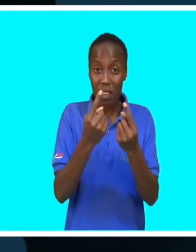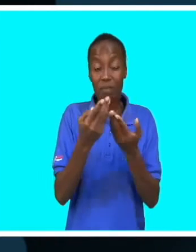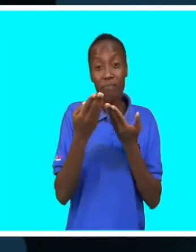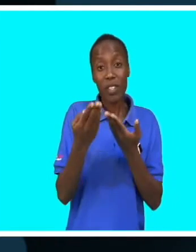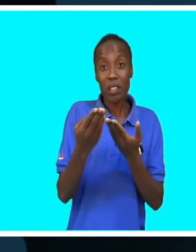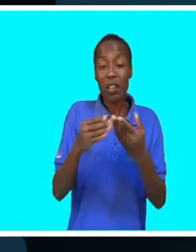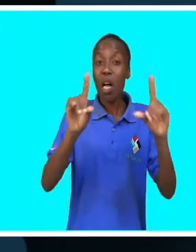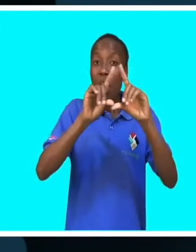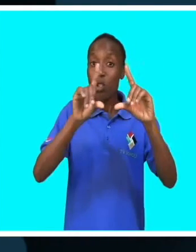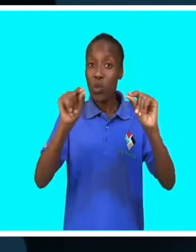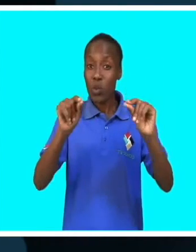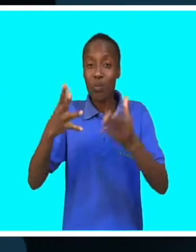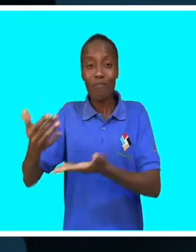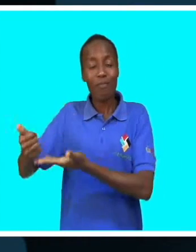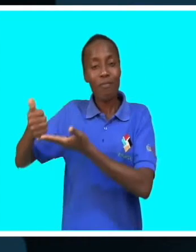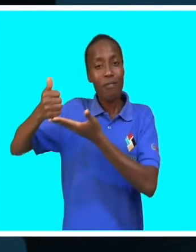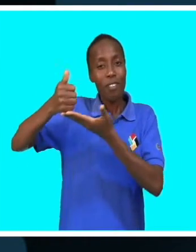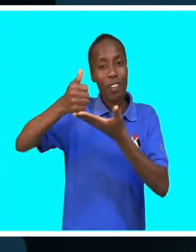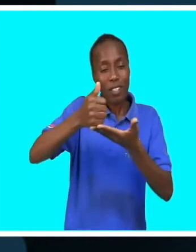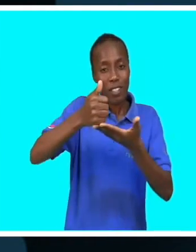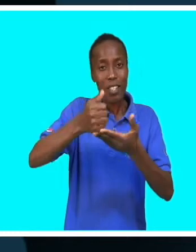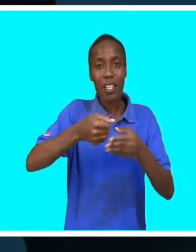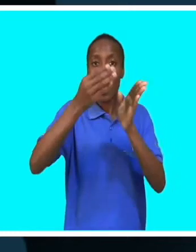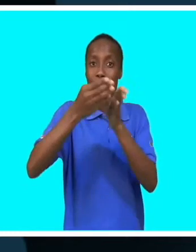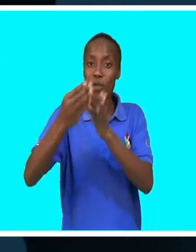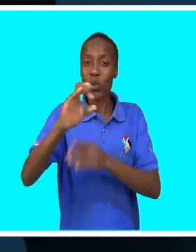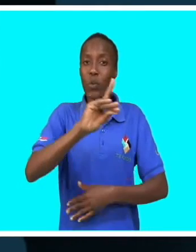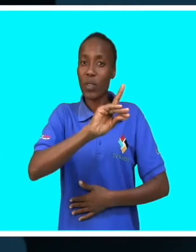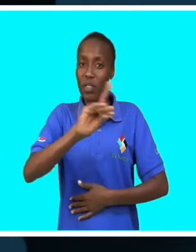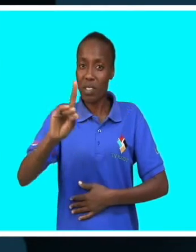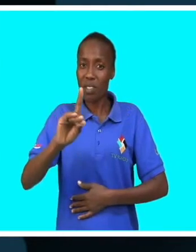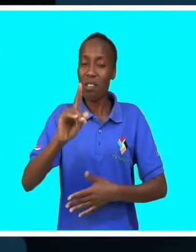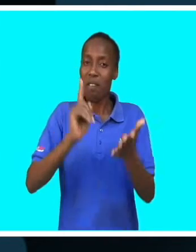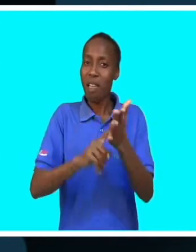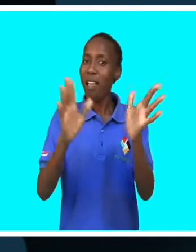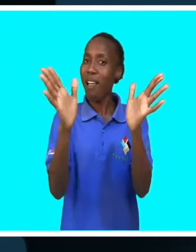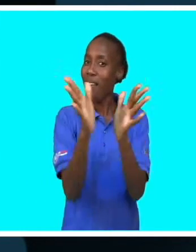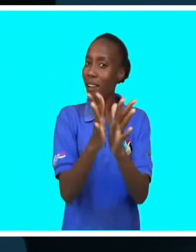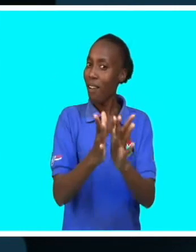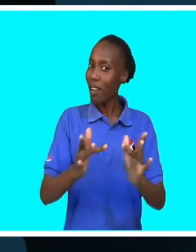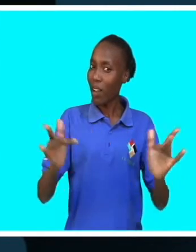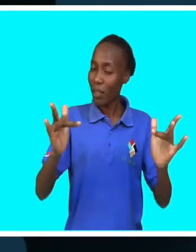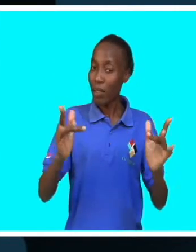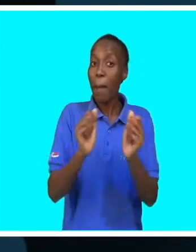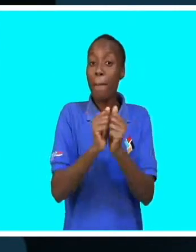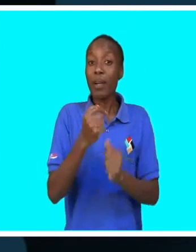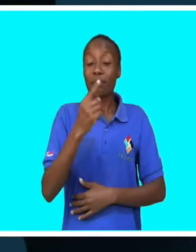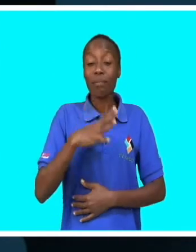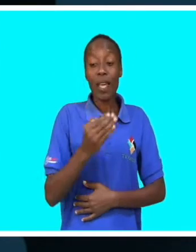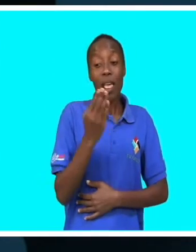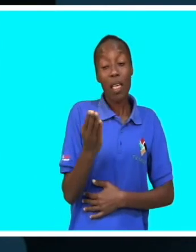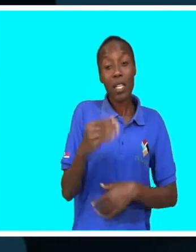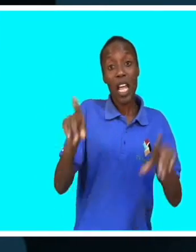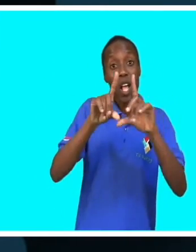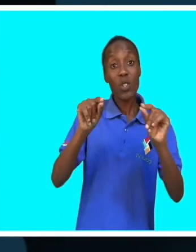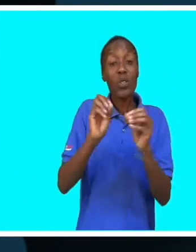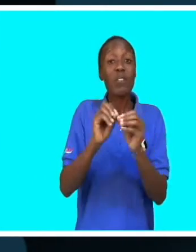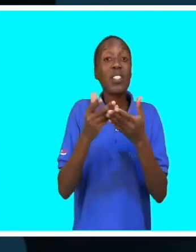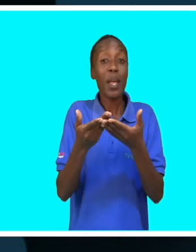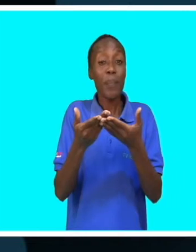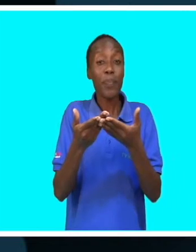tomando em consideração mesmo que a assistência à pessoa com deficiência é grátis, mas